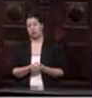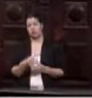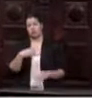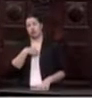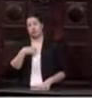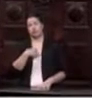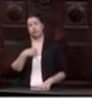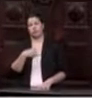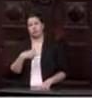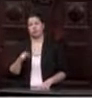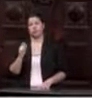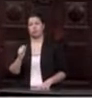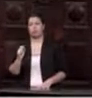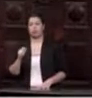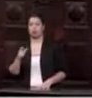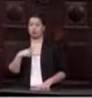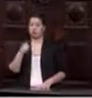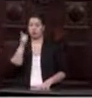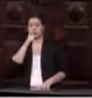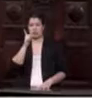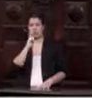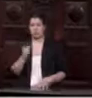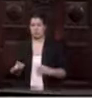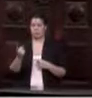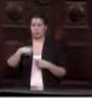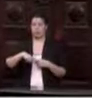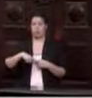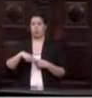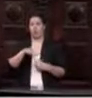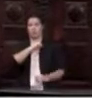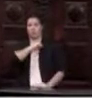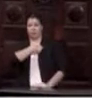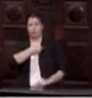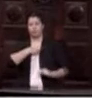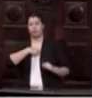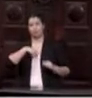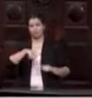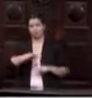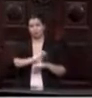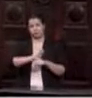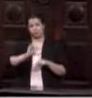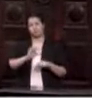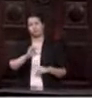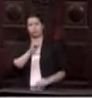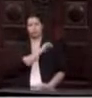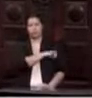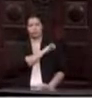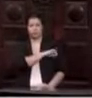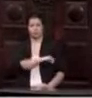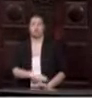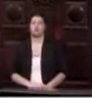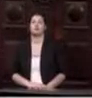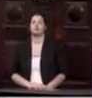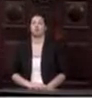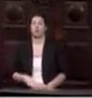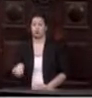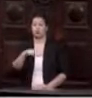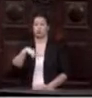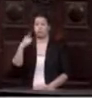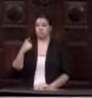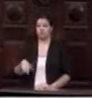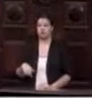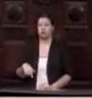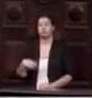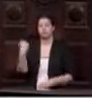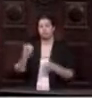no sentido de ter a sua recuperação, da recuperação que todos nós queremos. Nós nos repetimos aqui